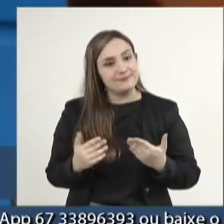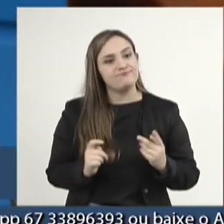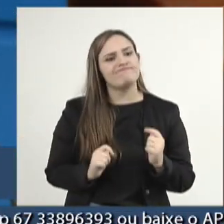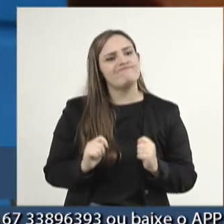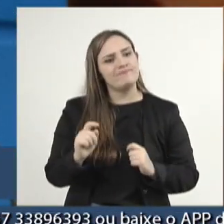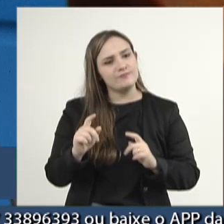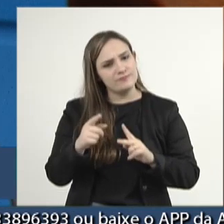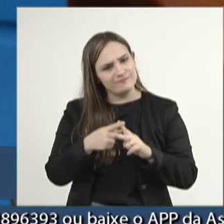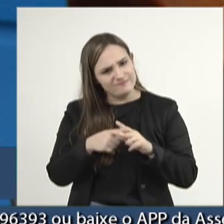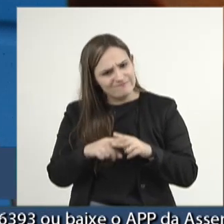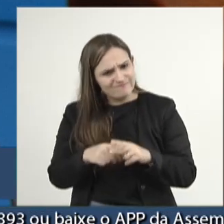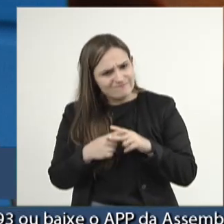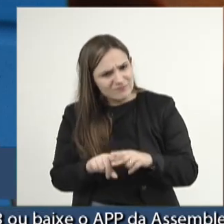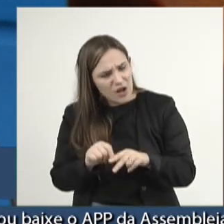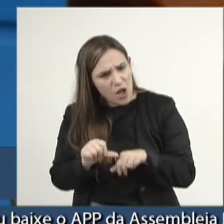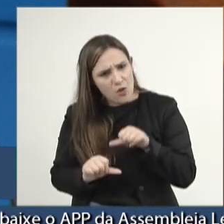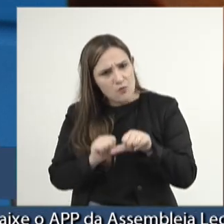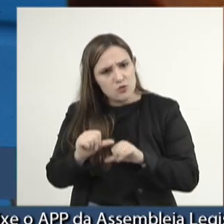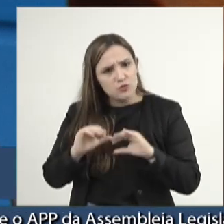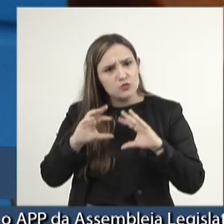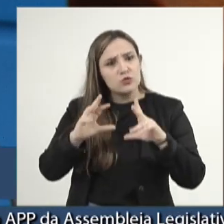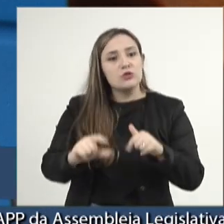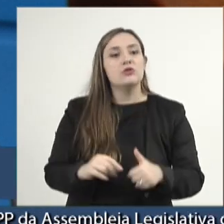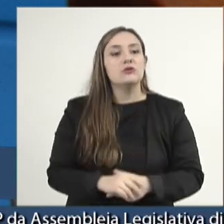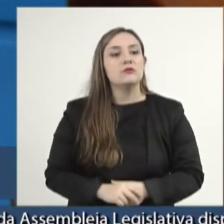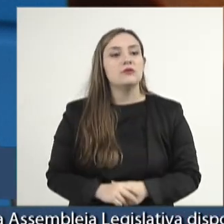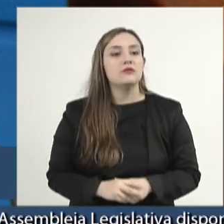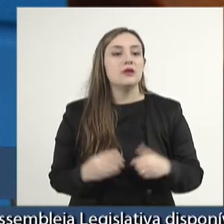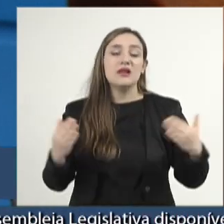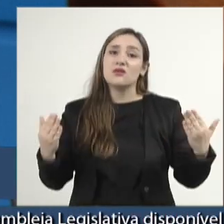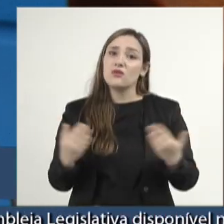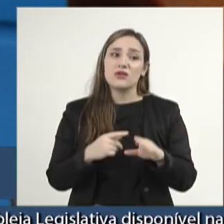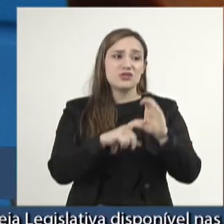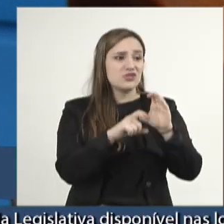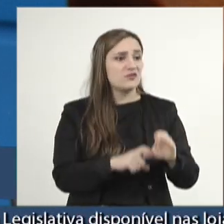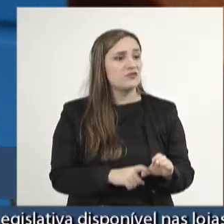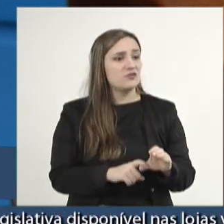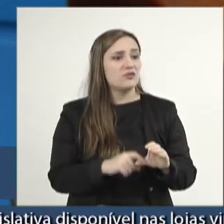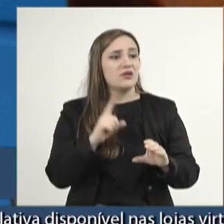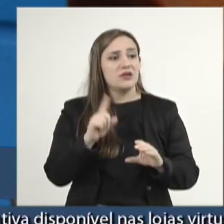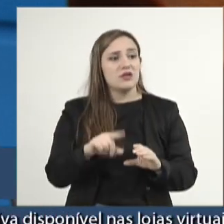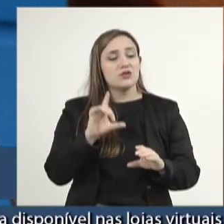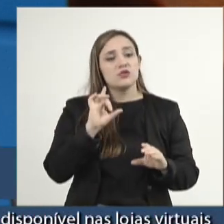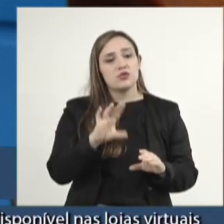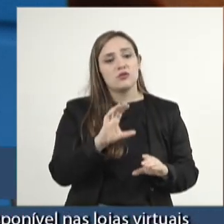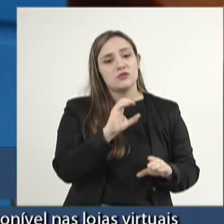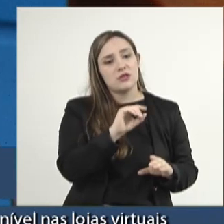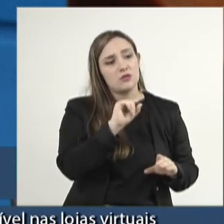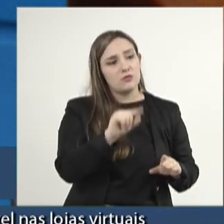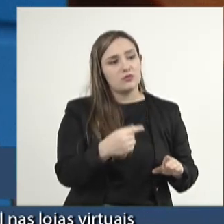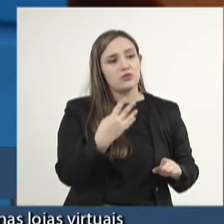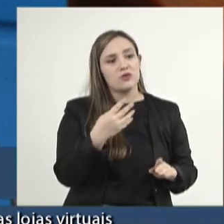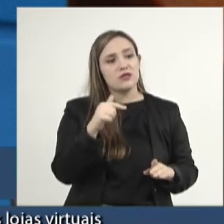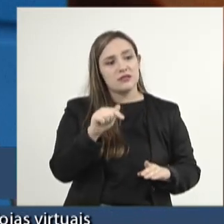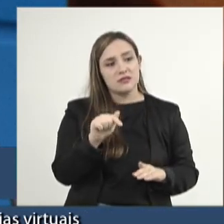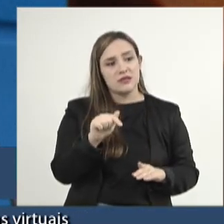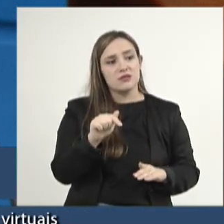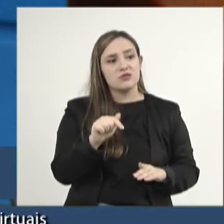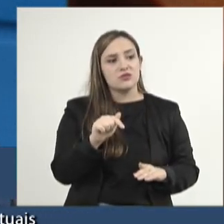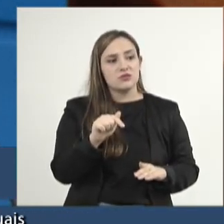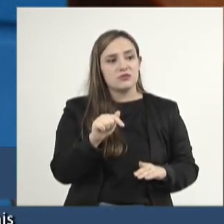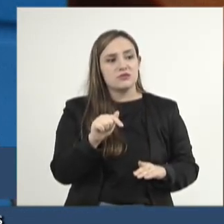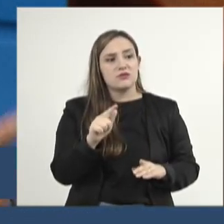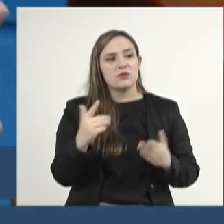atual e o passado empreendeu, hoje esse endividamento é de 0,47% ou 47%,